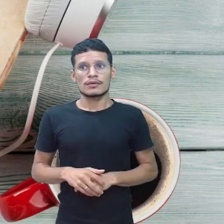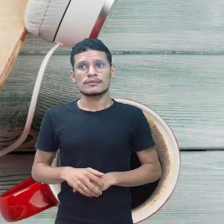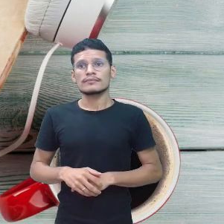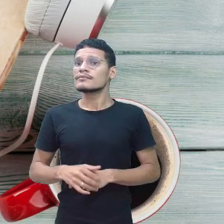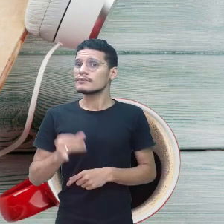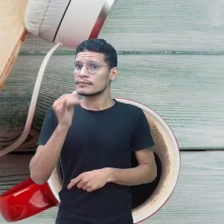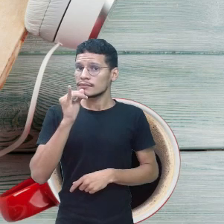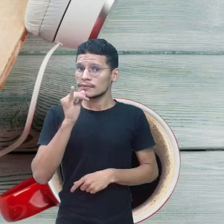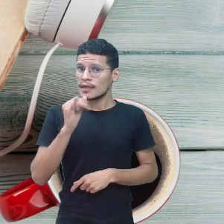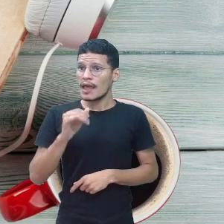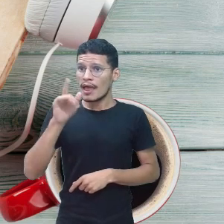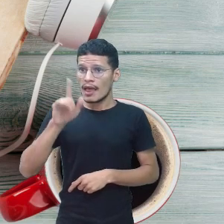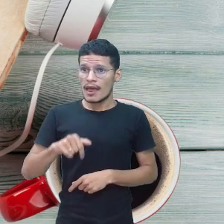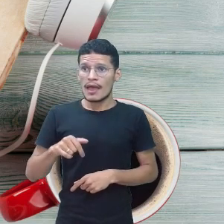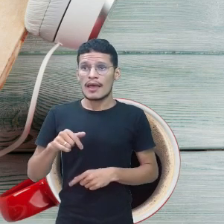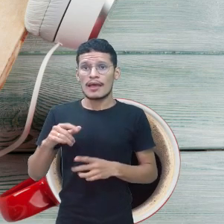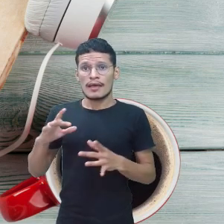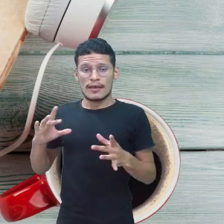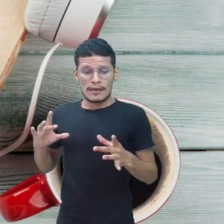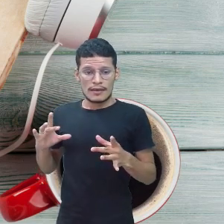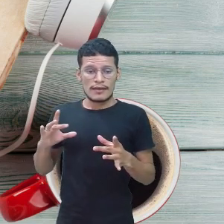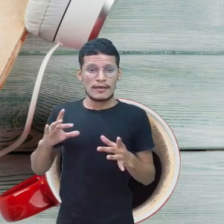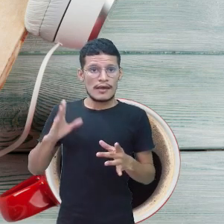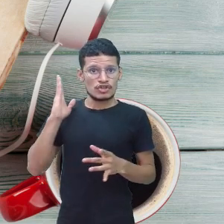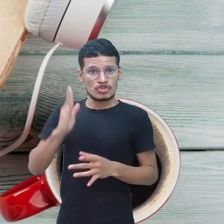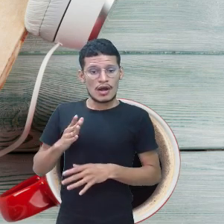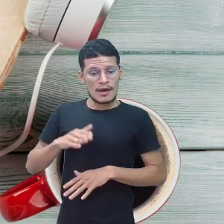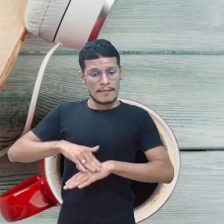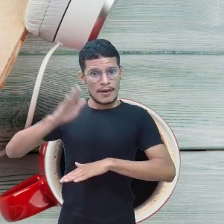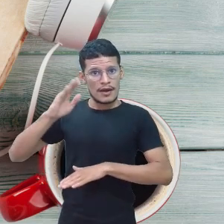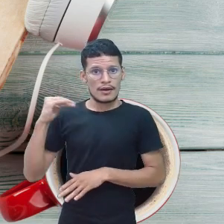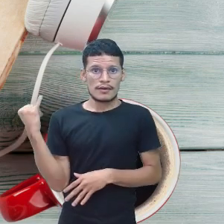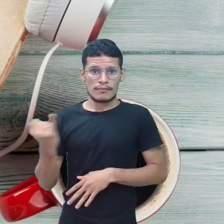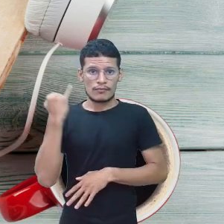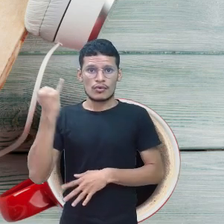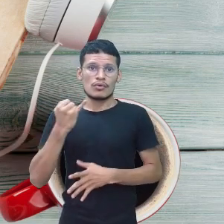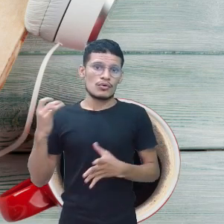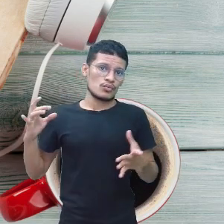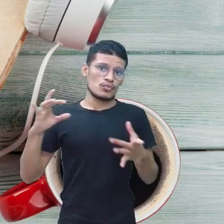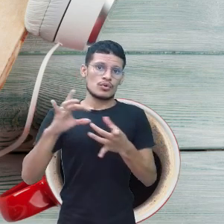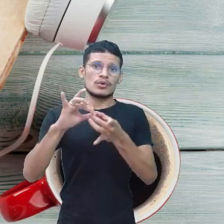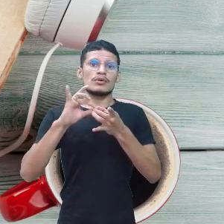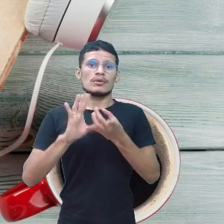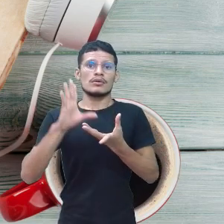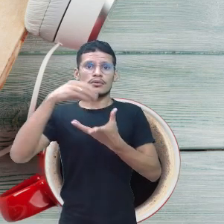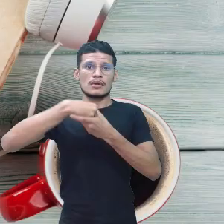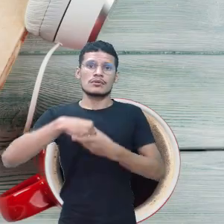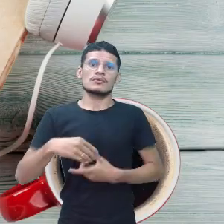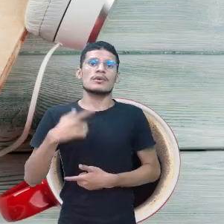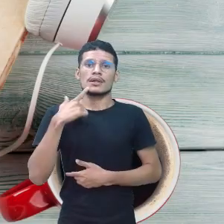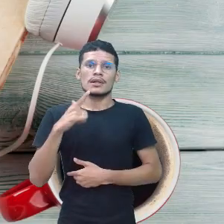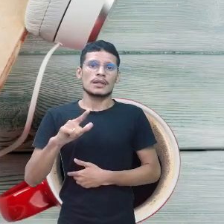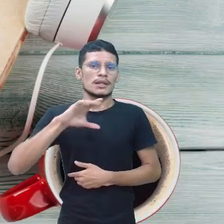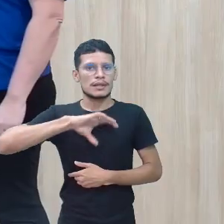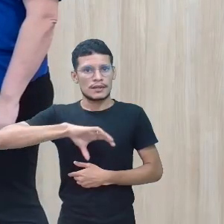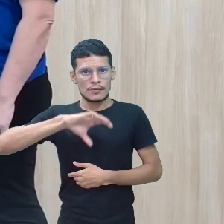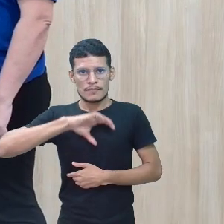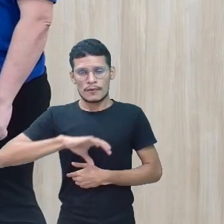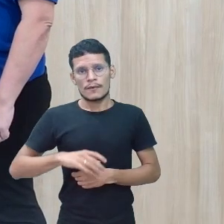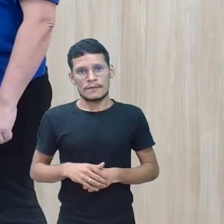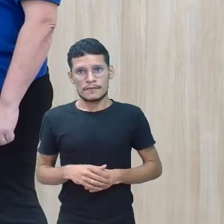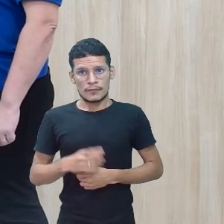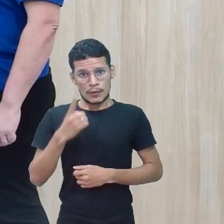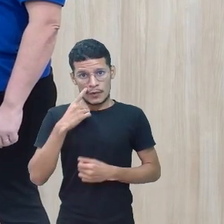Pronomes demonstrativos estão entre os mais importantes conectores da língua portuguesa.